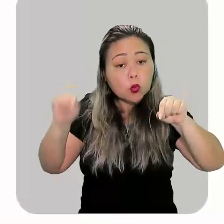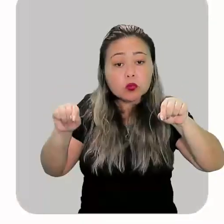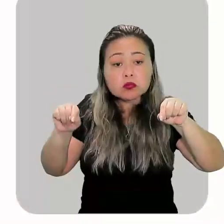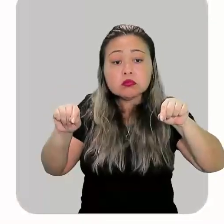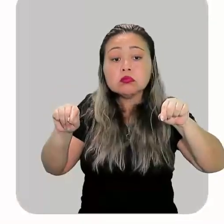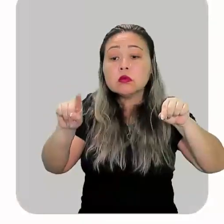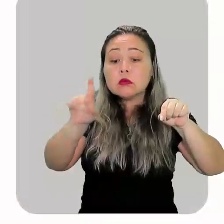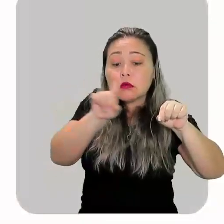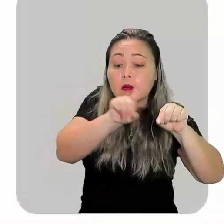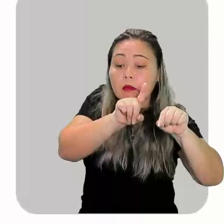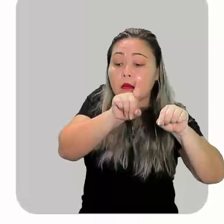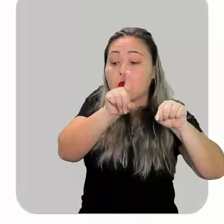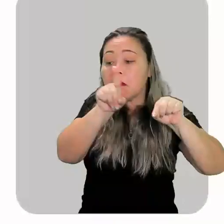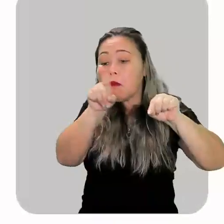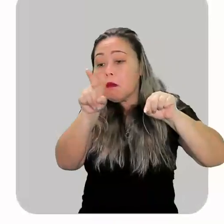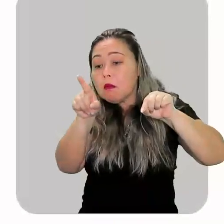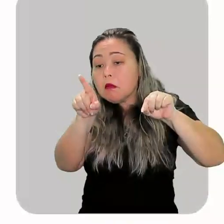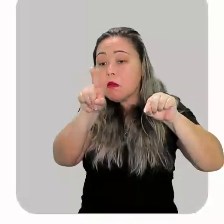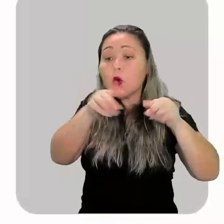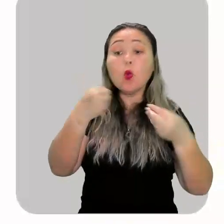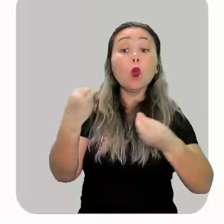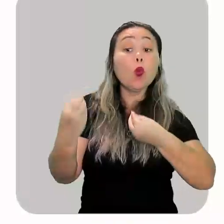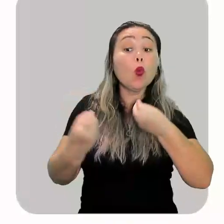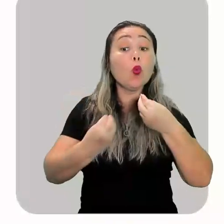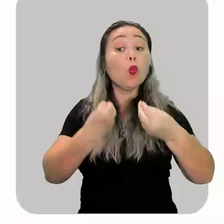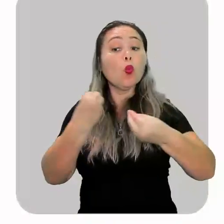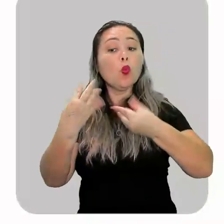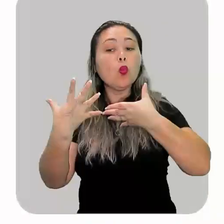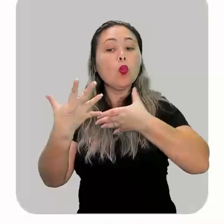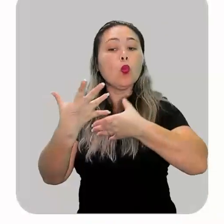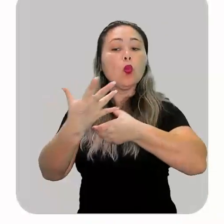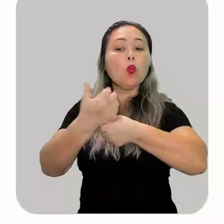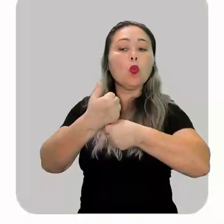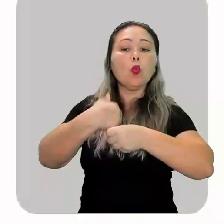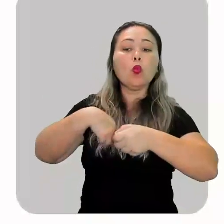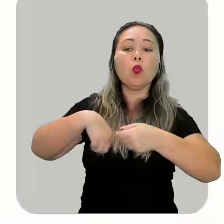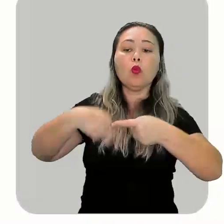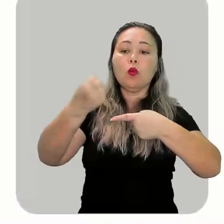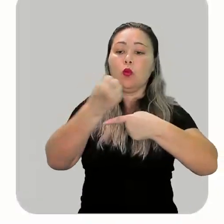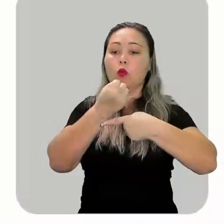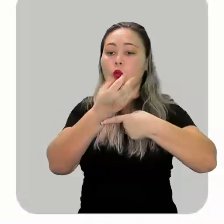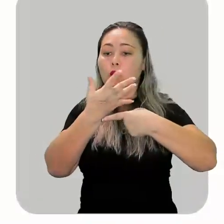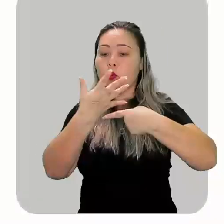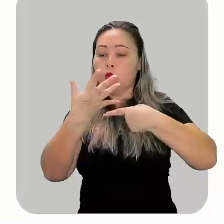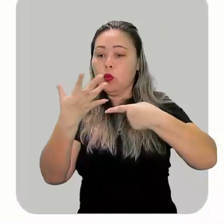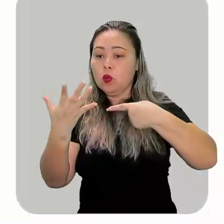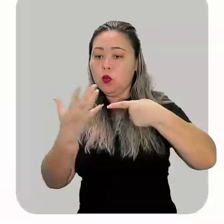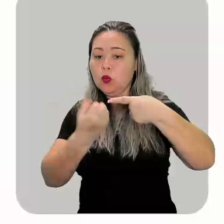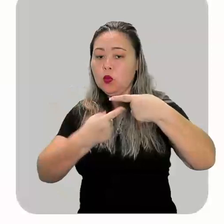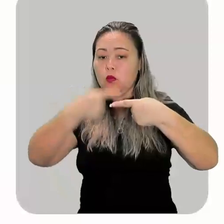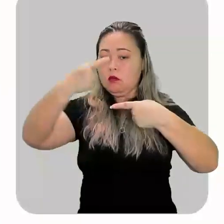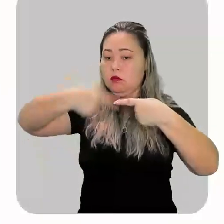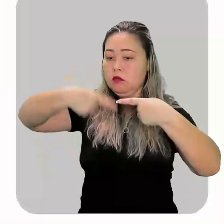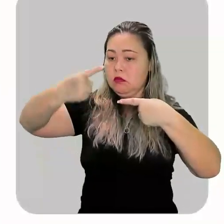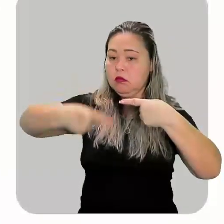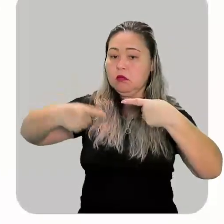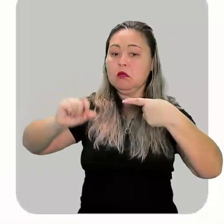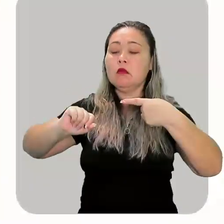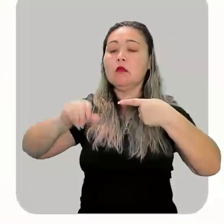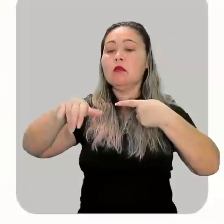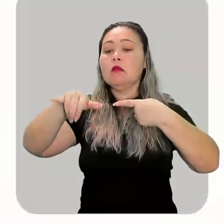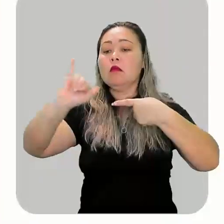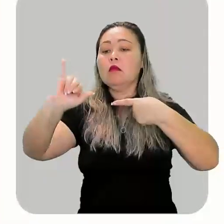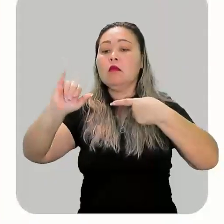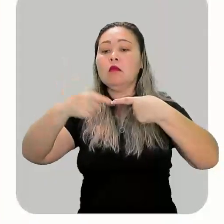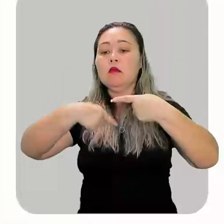descobrir qual é a declividade. Como, professor? Calculando a razão entre a variação do eixo Y e